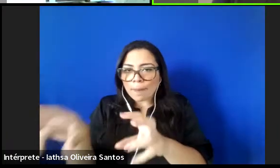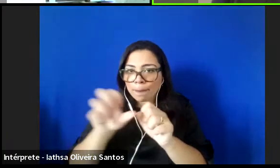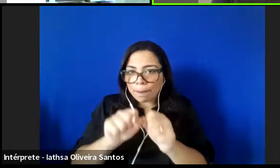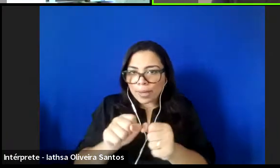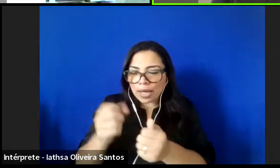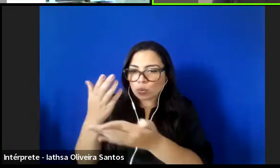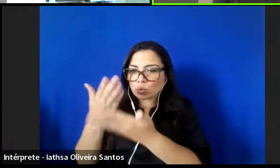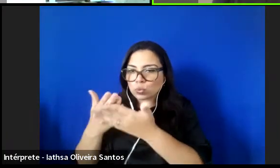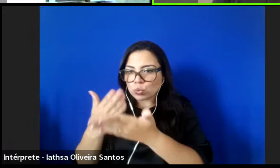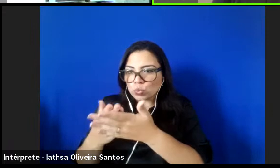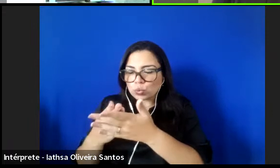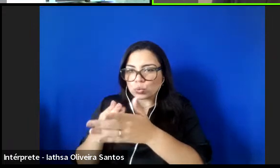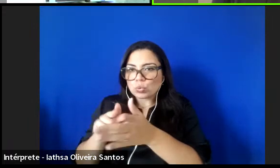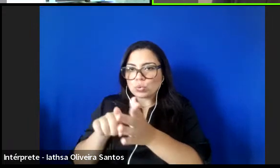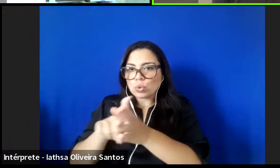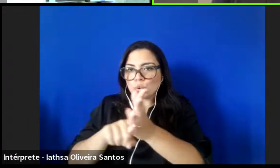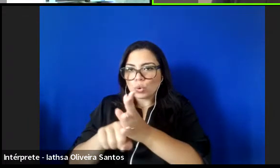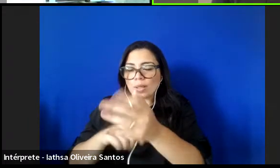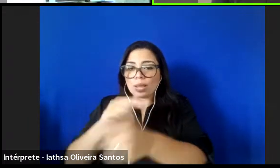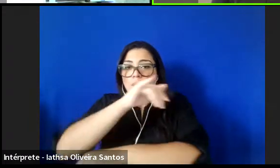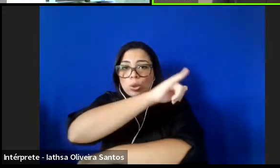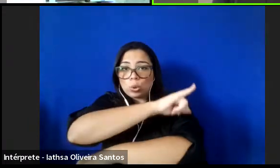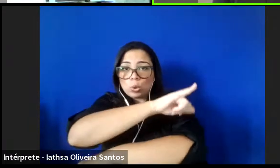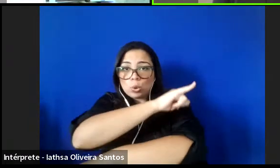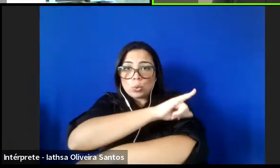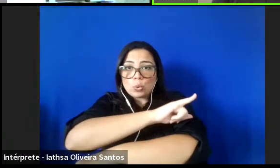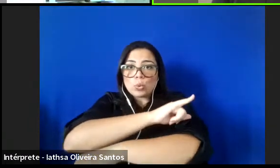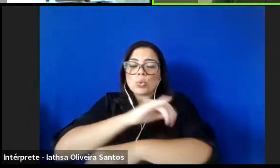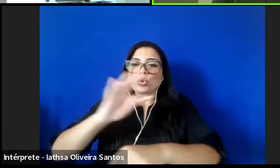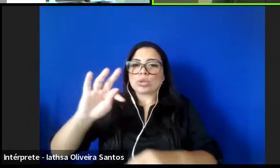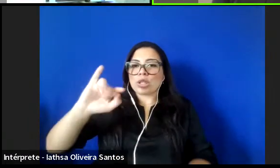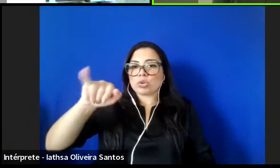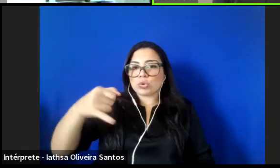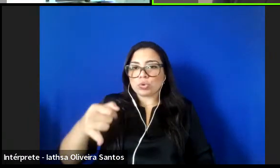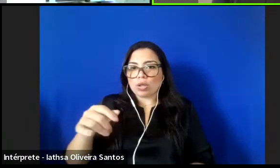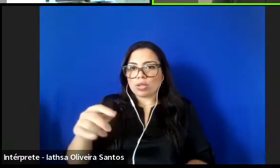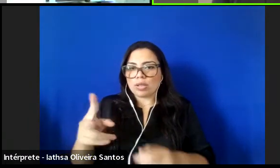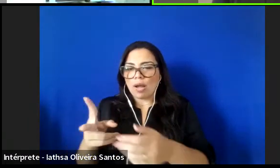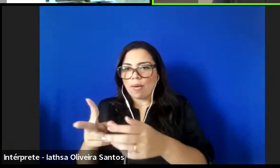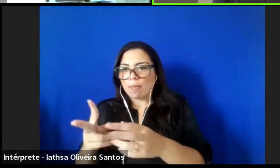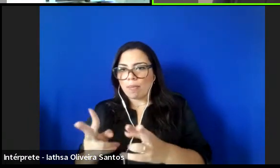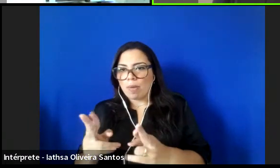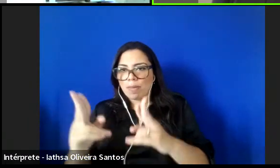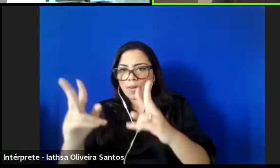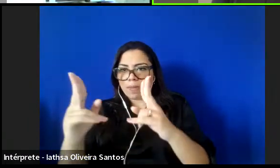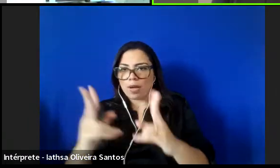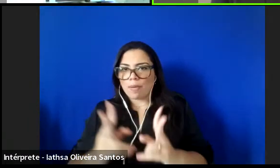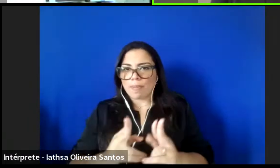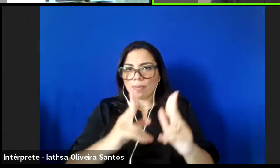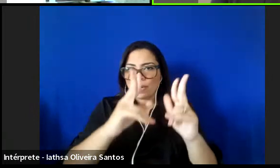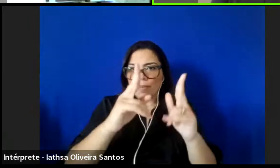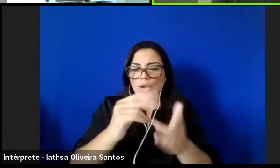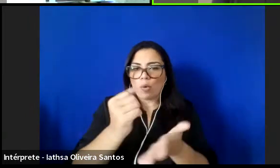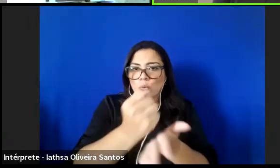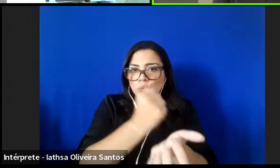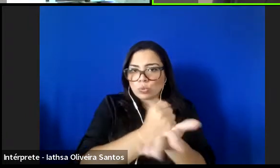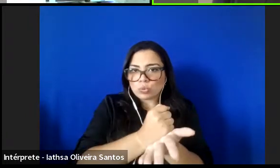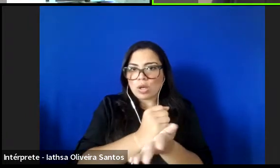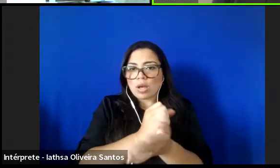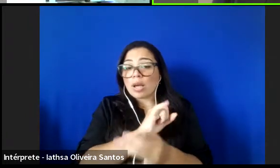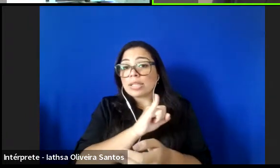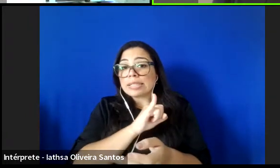de Justiça do Rio de Janeiro, fazer esse recorte nos contratos regidos pelo Código Civil e verificar